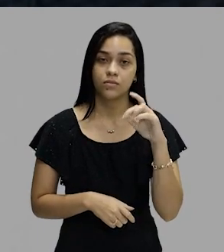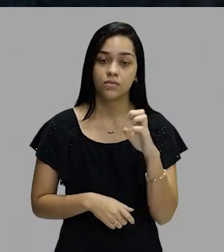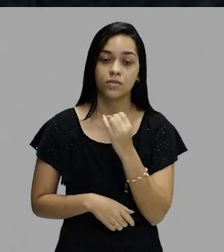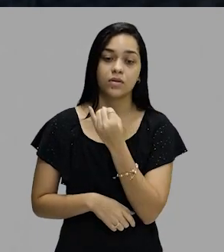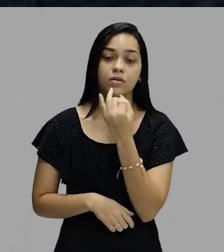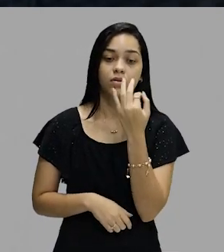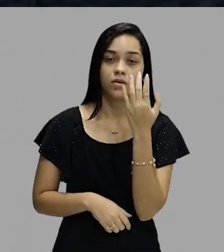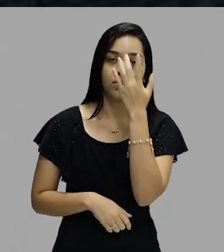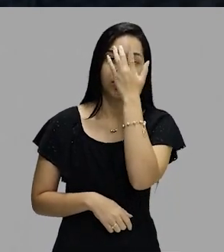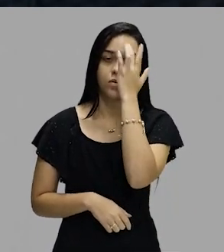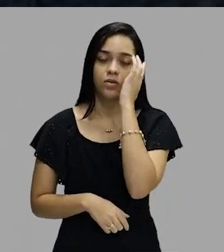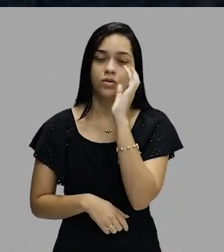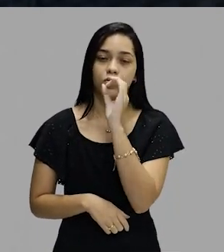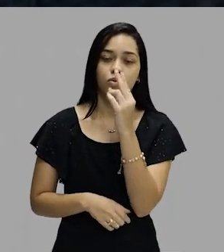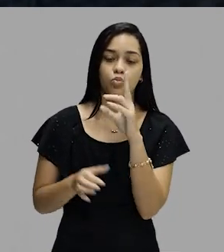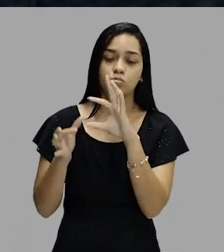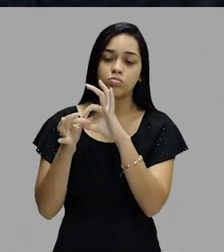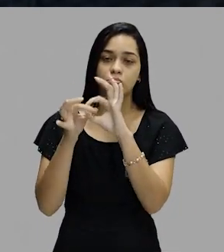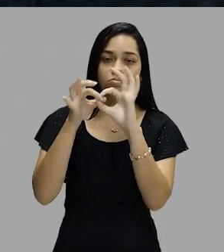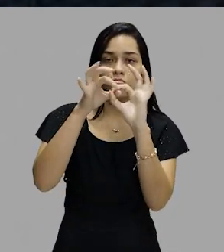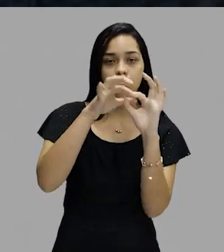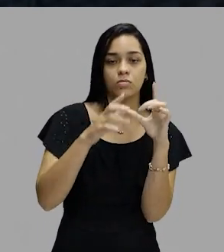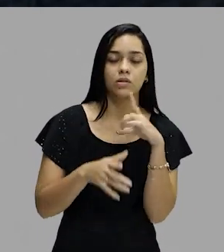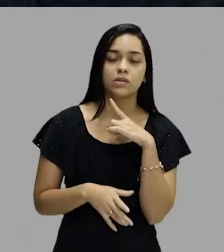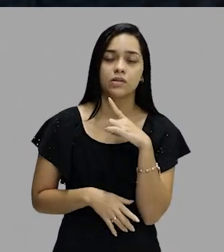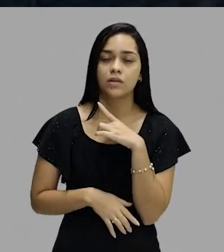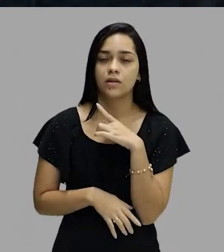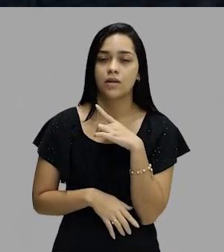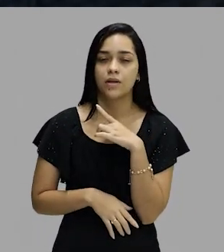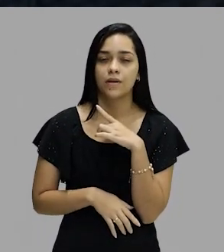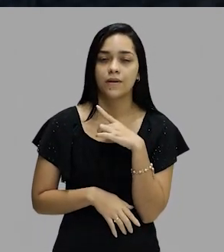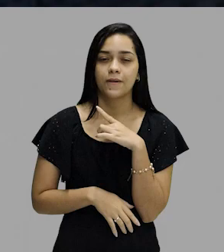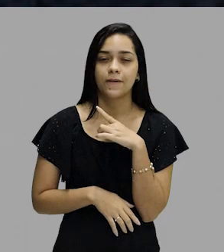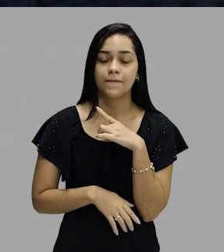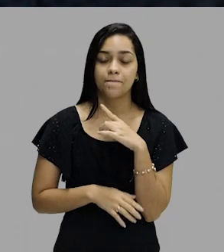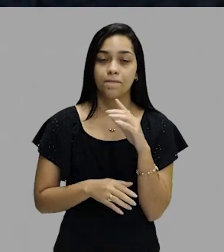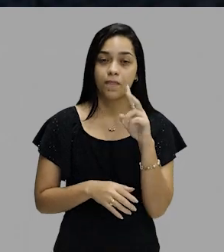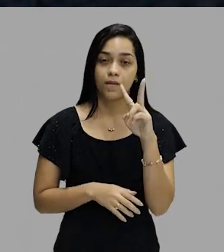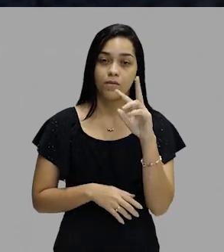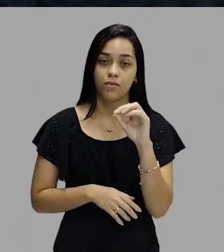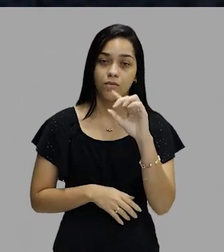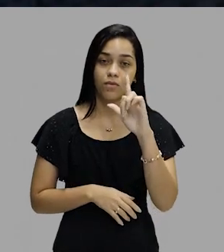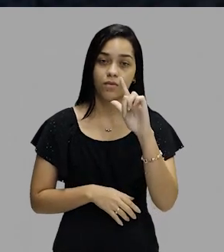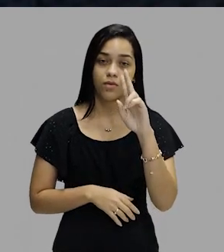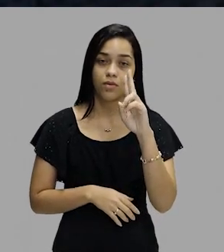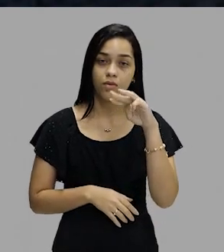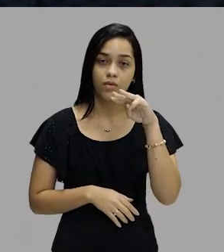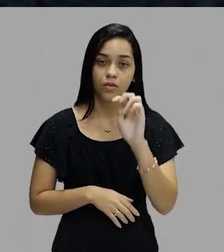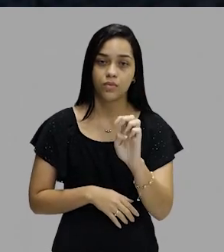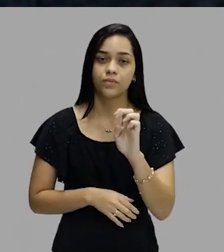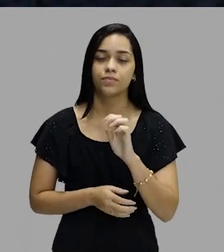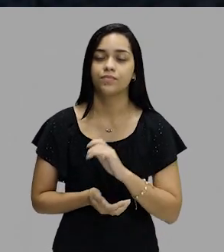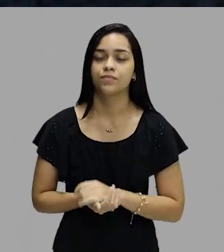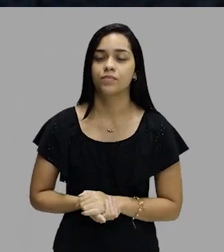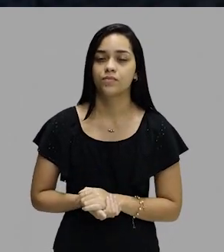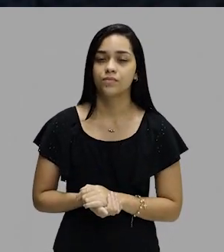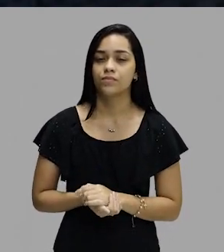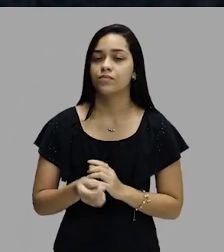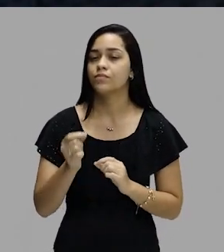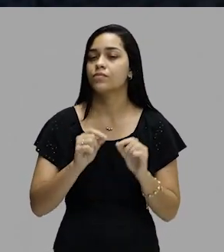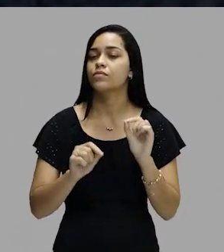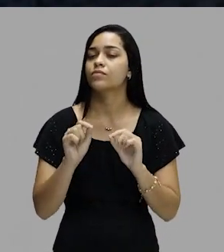de indivíduos, ou de moléculas, ou de partículas para um determinado volume. Ok? Então, o que